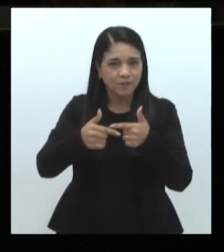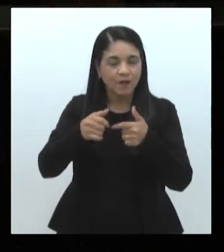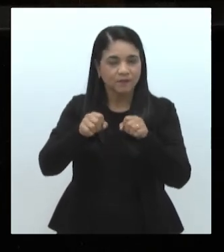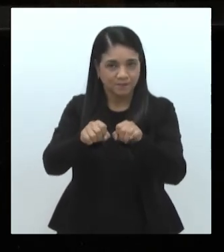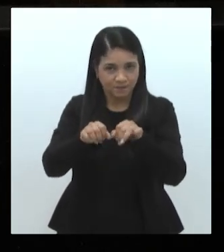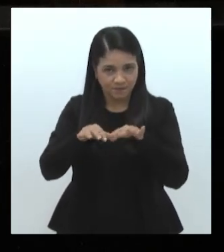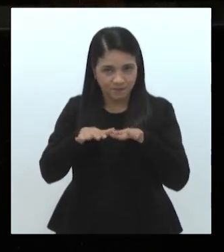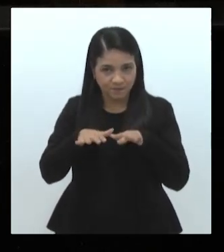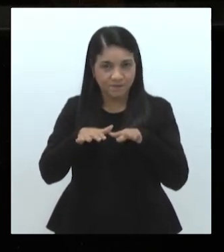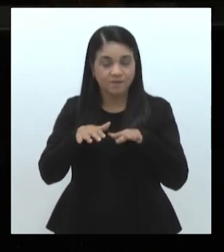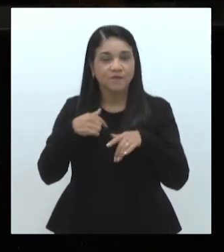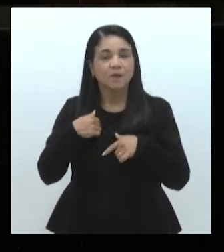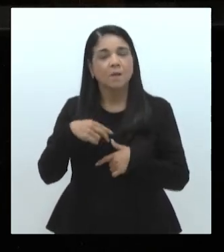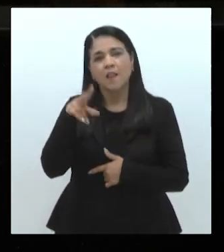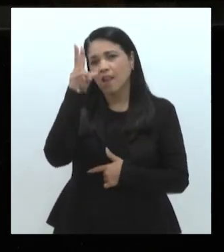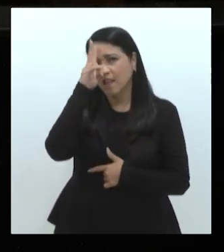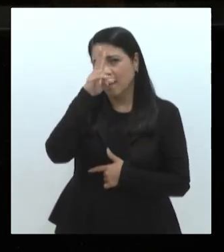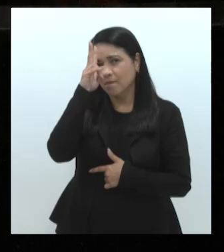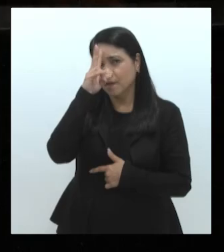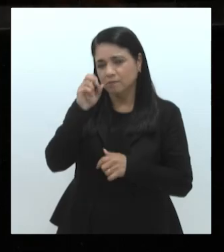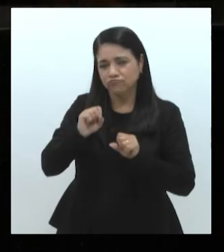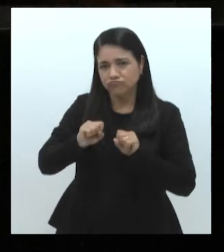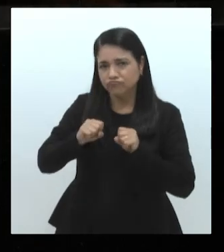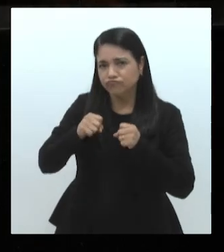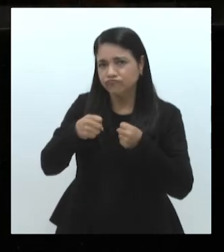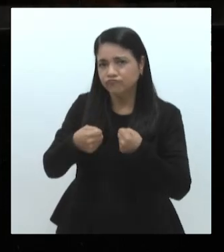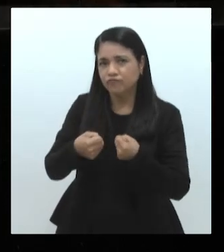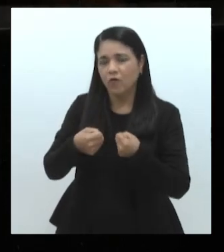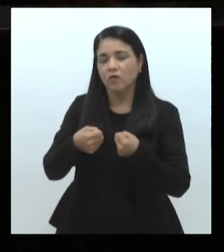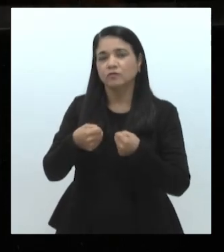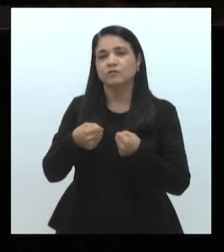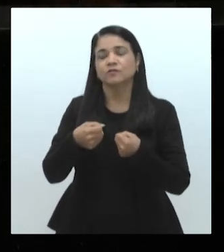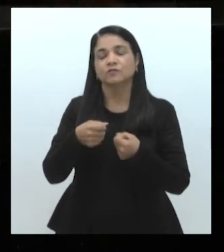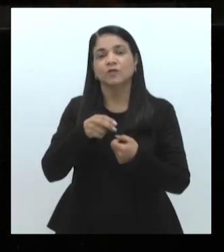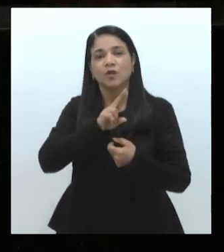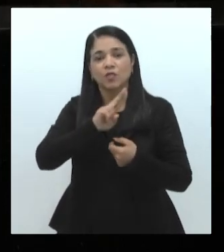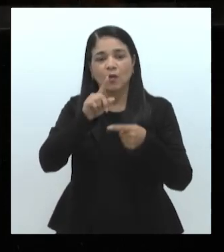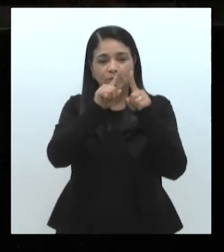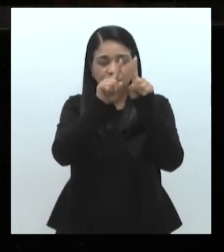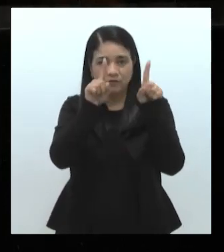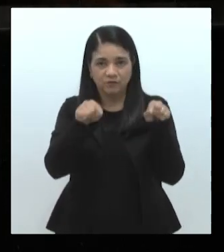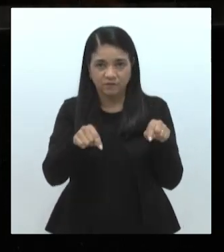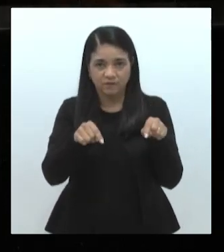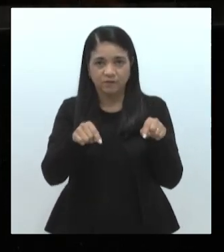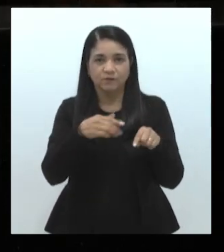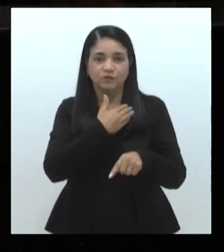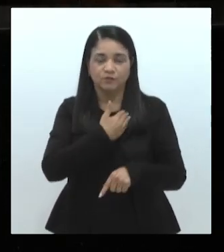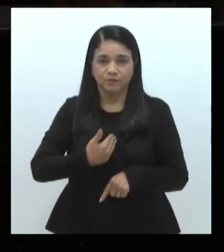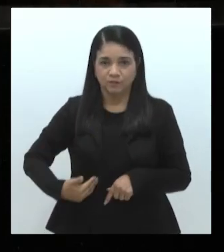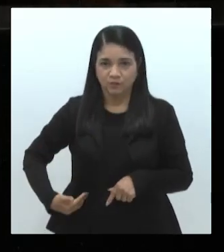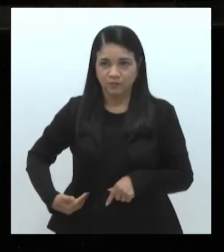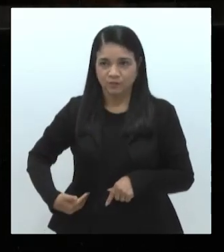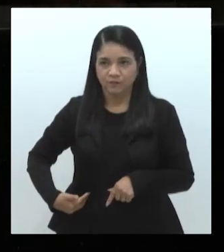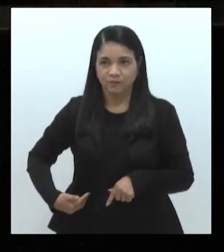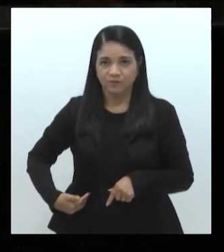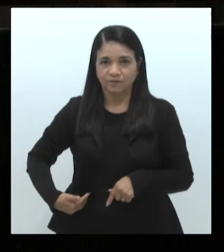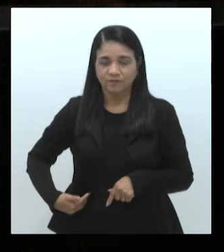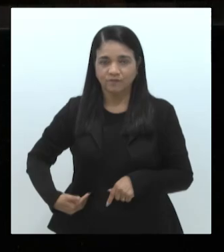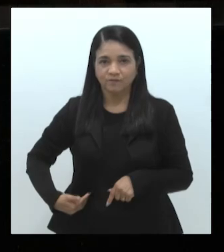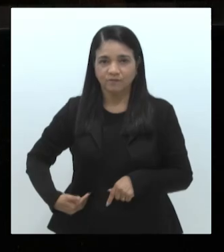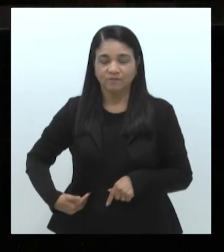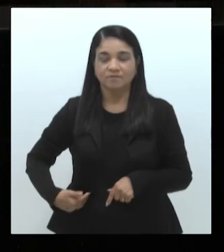plenário, rememorando vários esforços feitos em nome dos servidores e das servidoras da